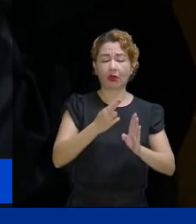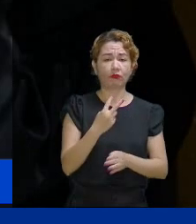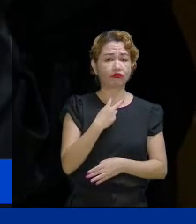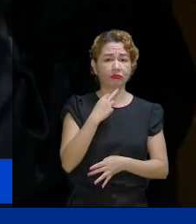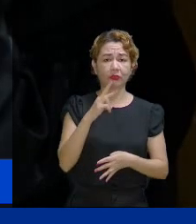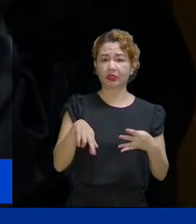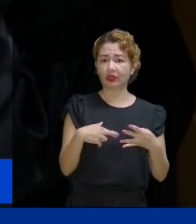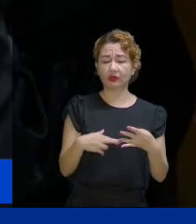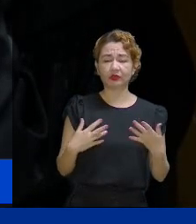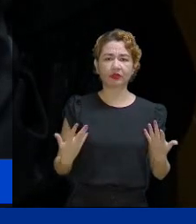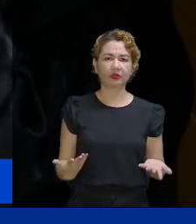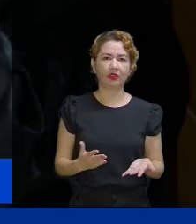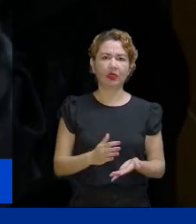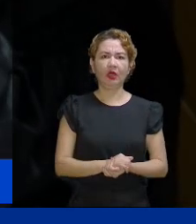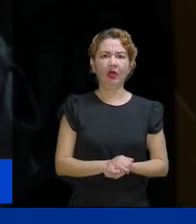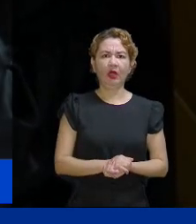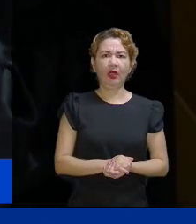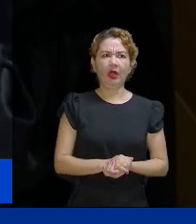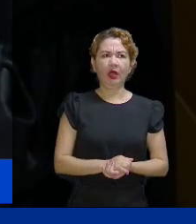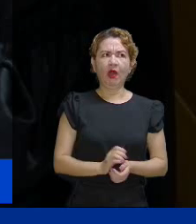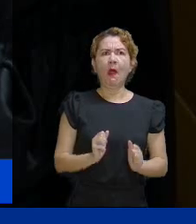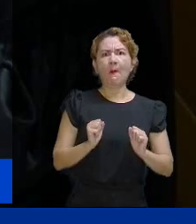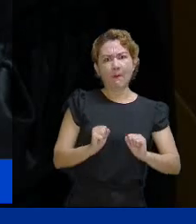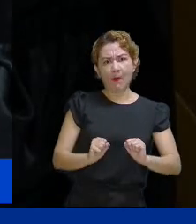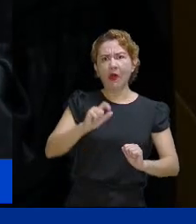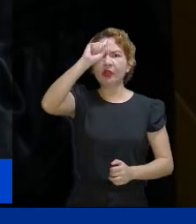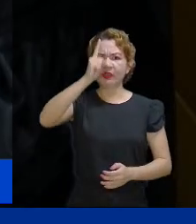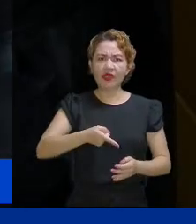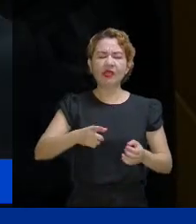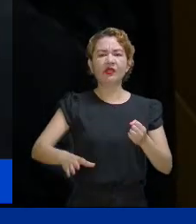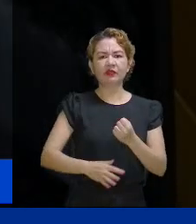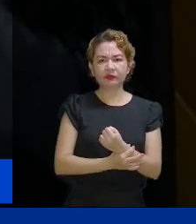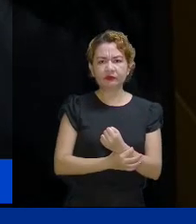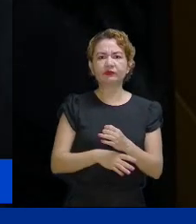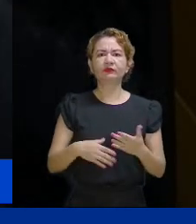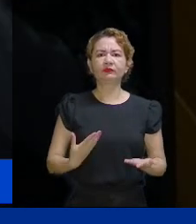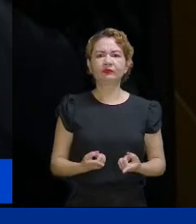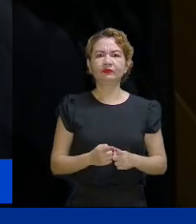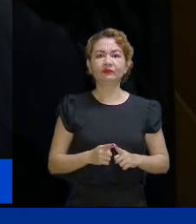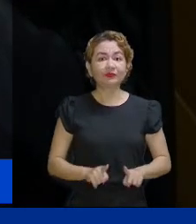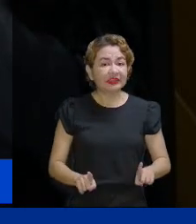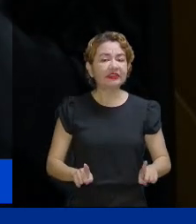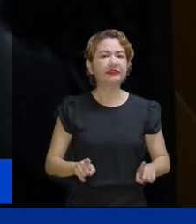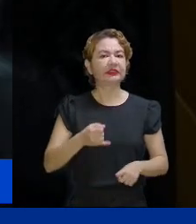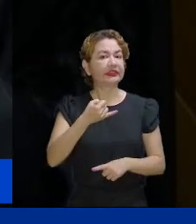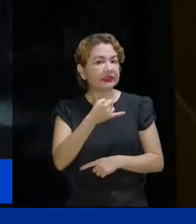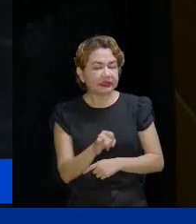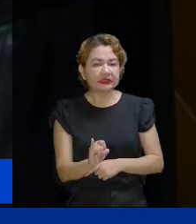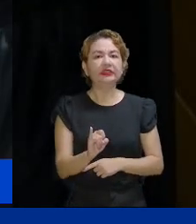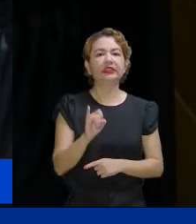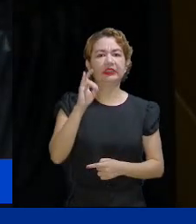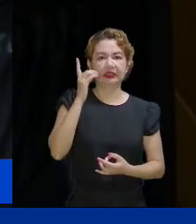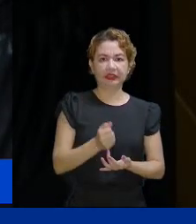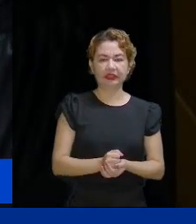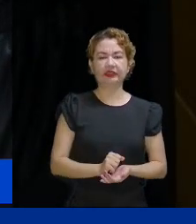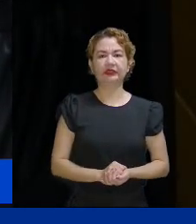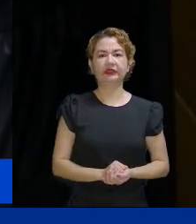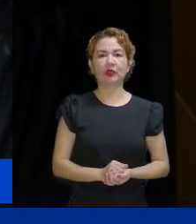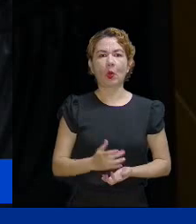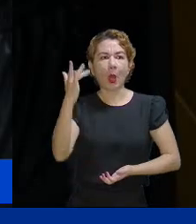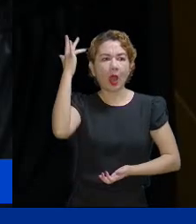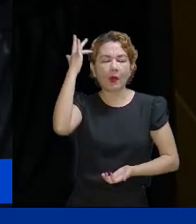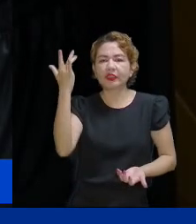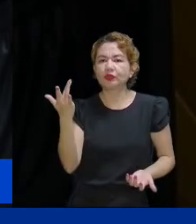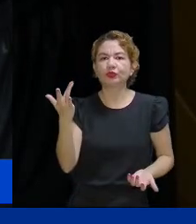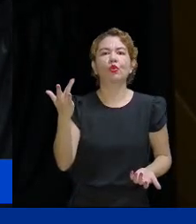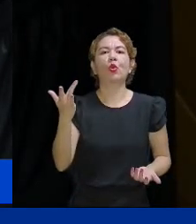recurso, então, em tese, pensaríamos, cabe o mandado de segurança. Mas cabe se a decisão for teratológica.